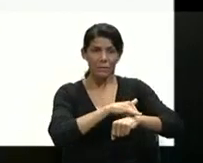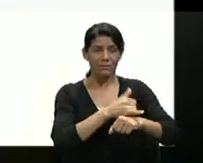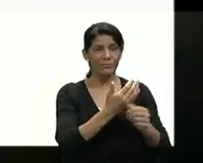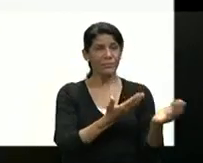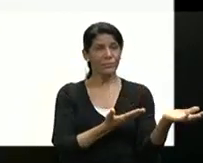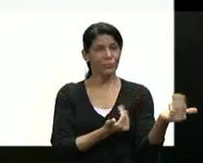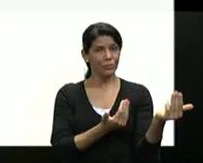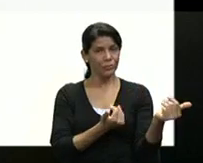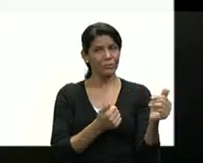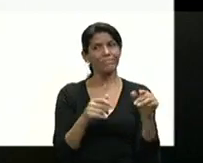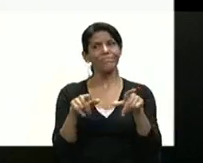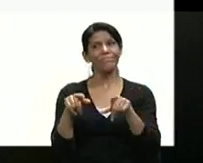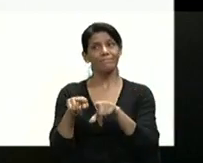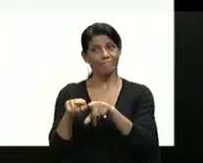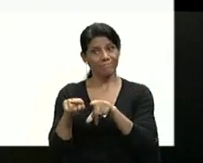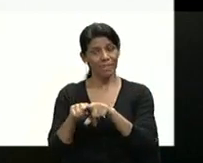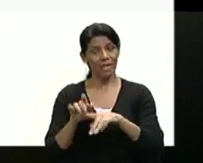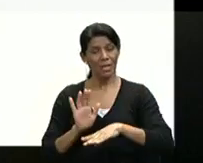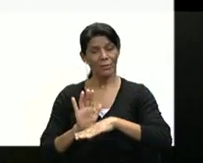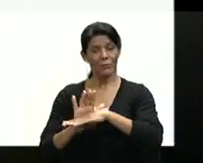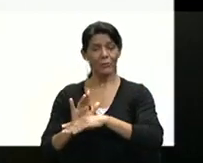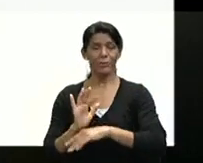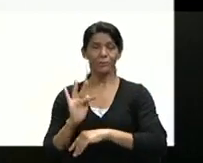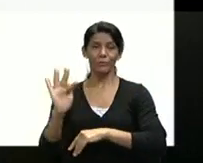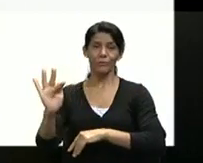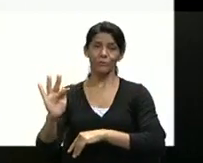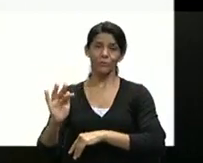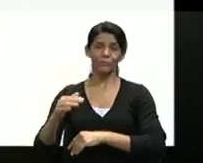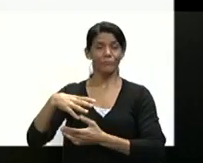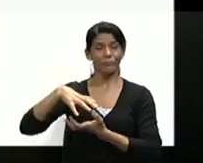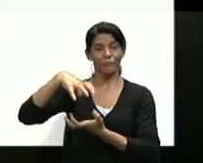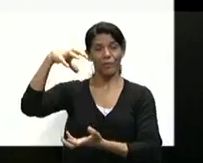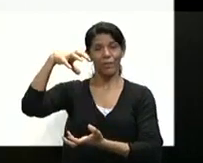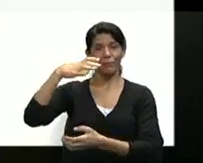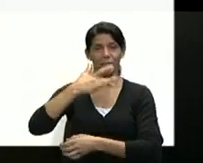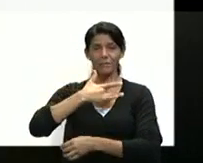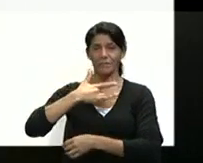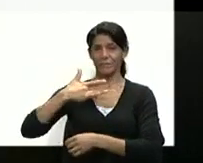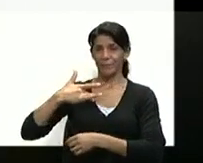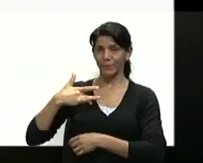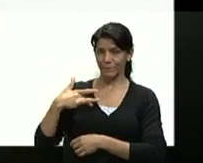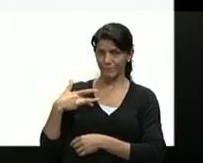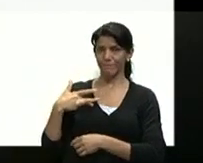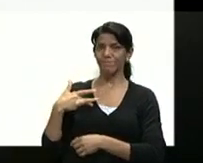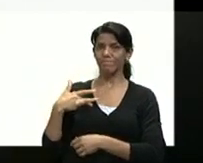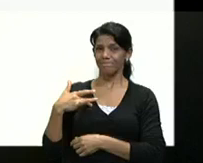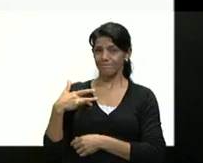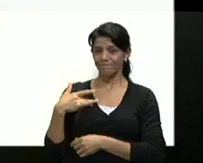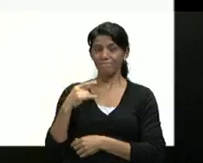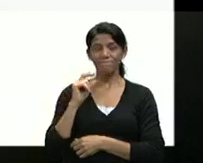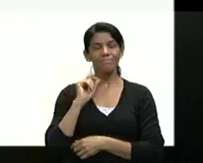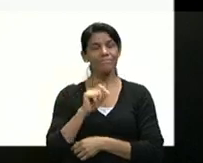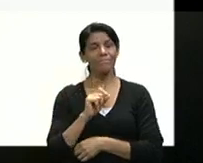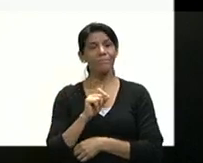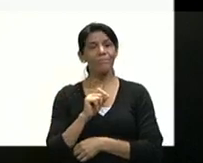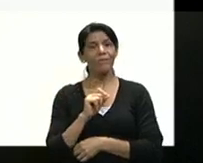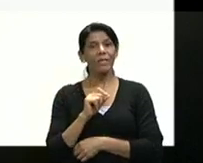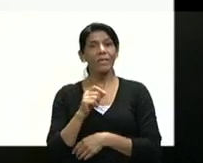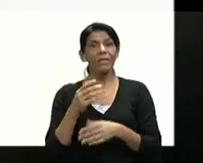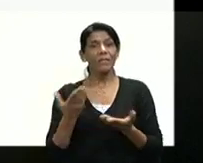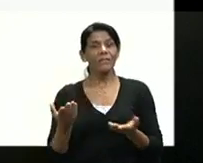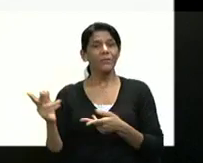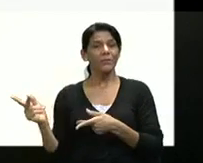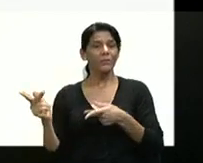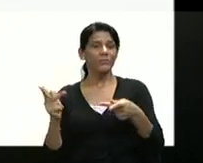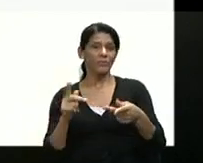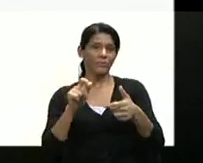aqui entre os jovens, nós teremos no futuro idosos mais saudáveis. Então, é esse o